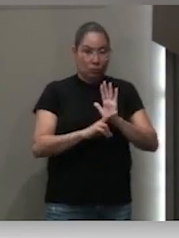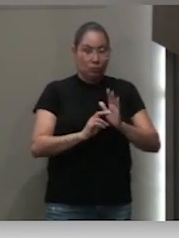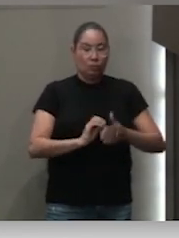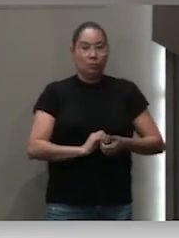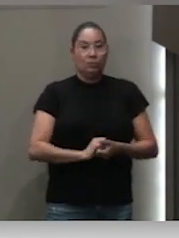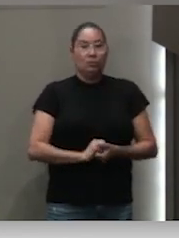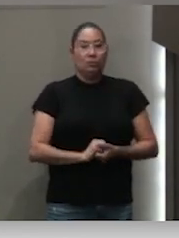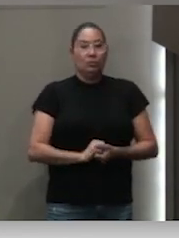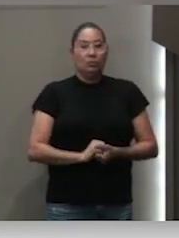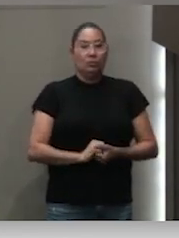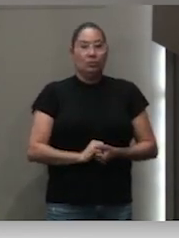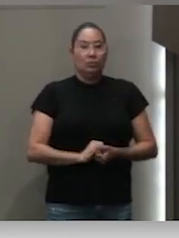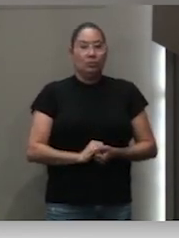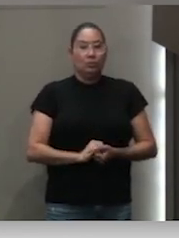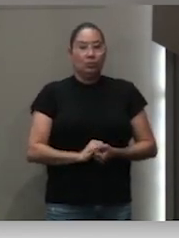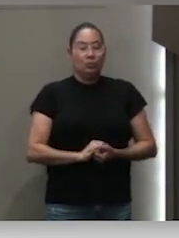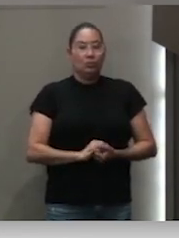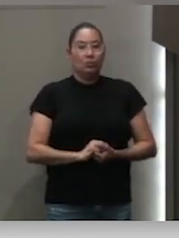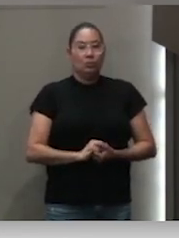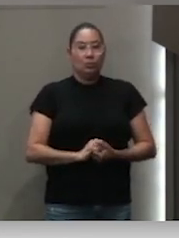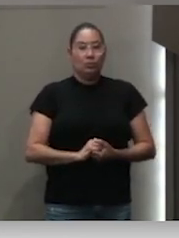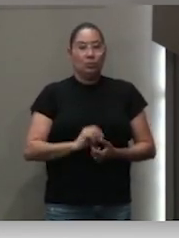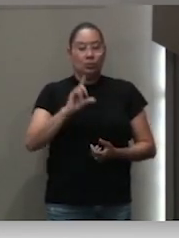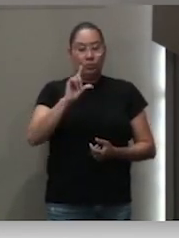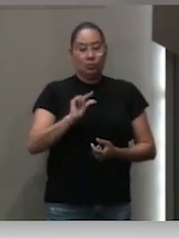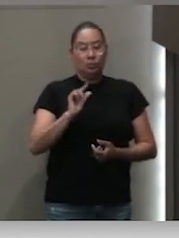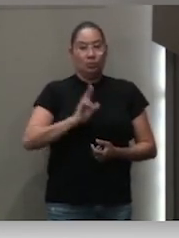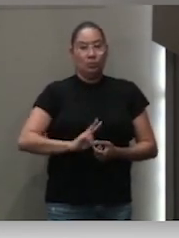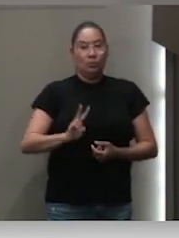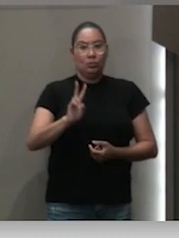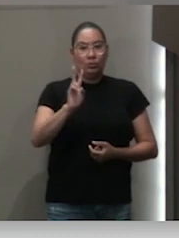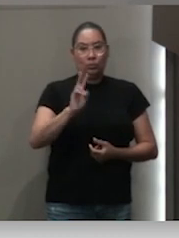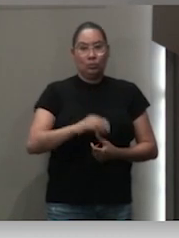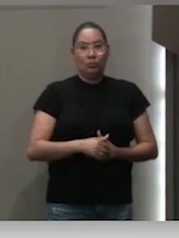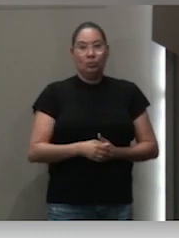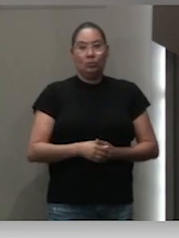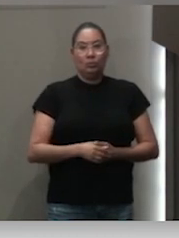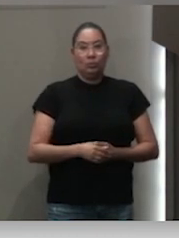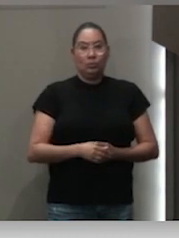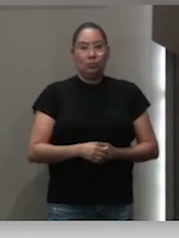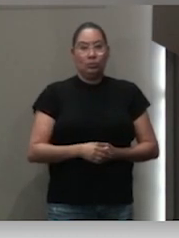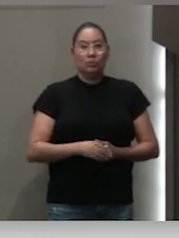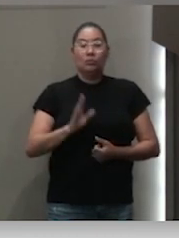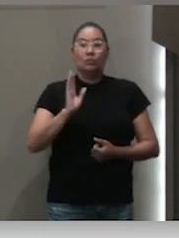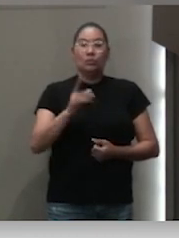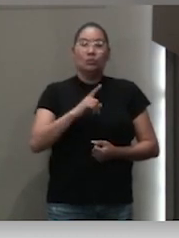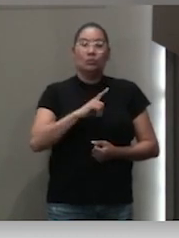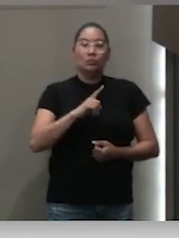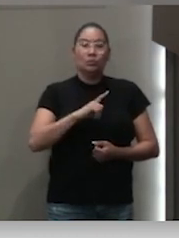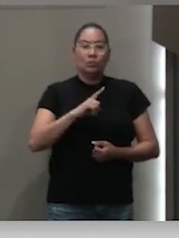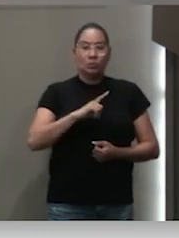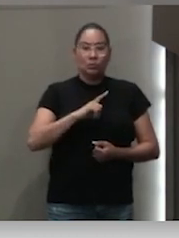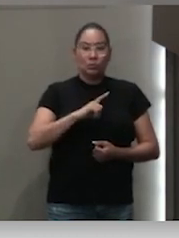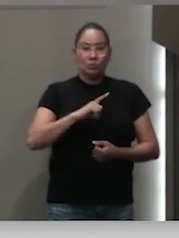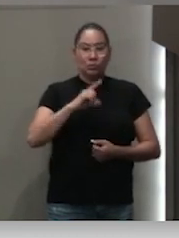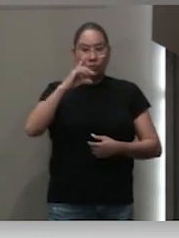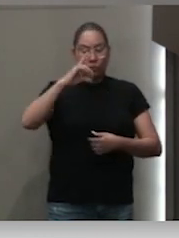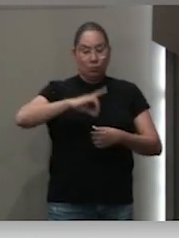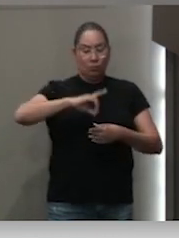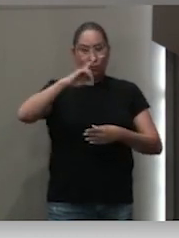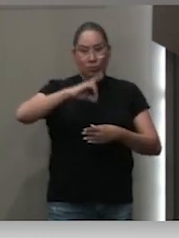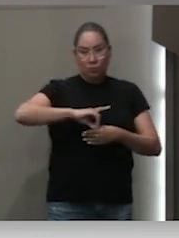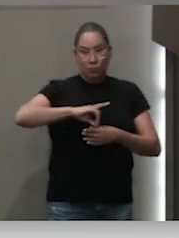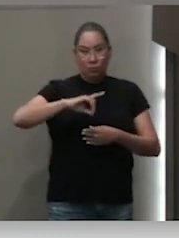de outorga para regime de menor preço só daí já abaixa o pedágio de 9 para menos de